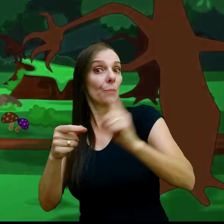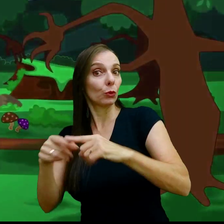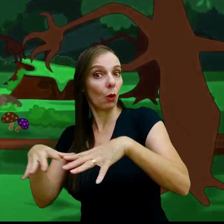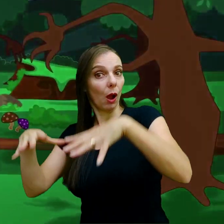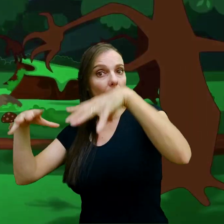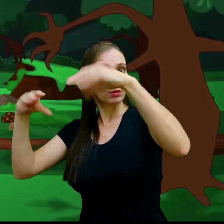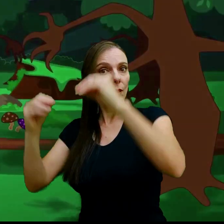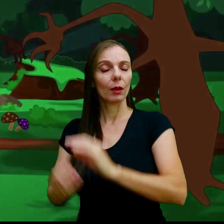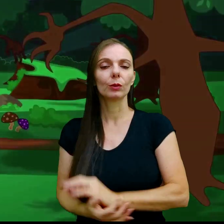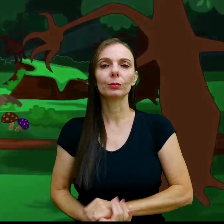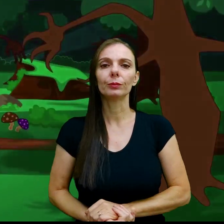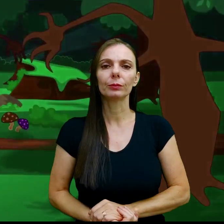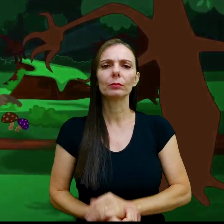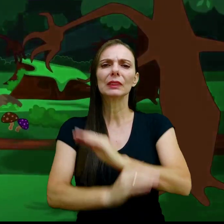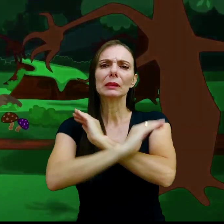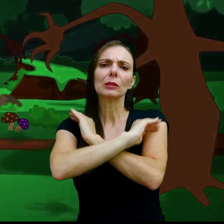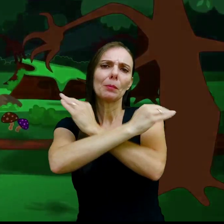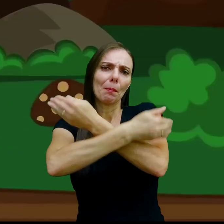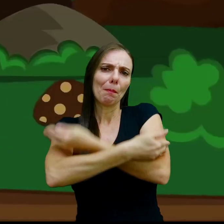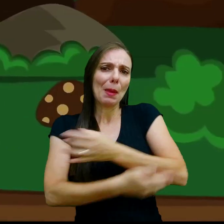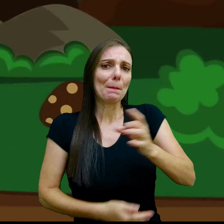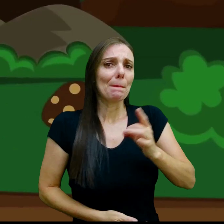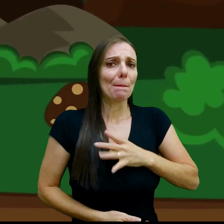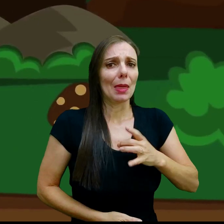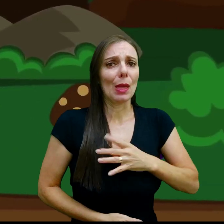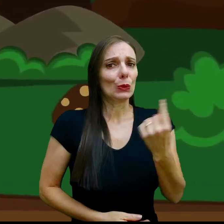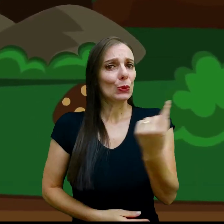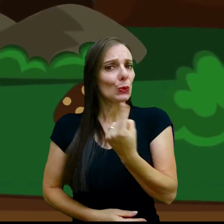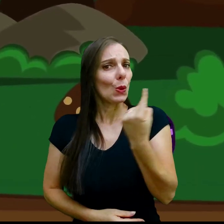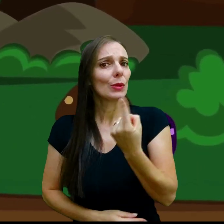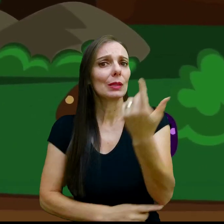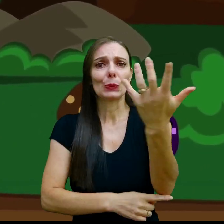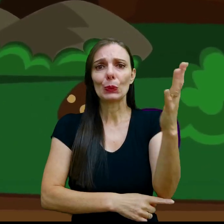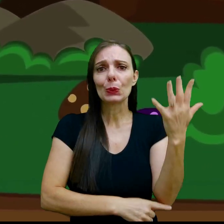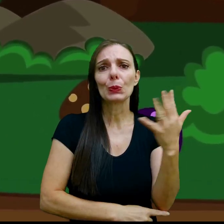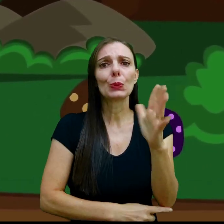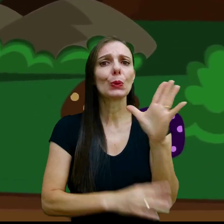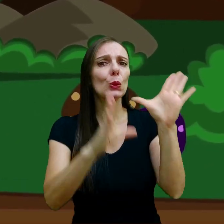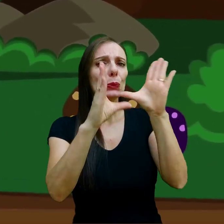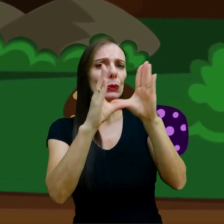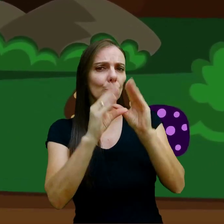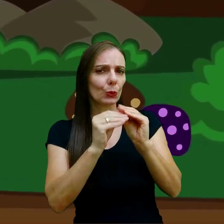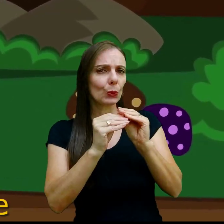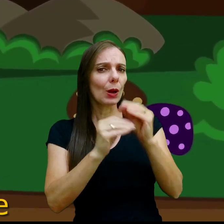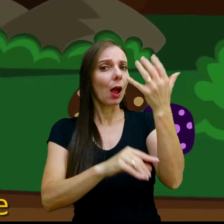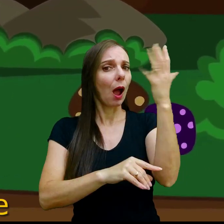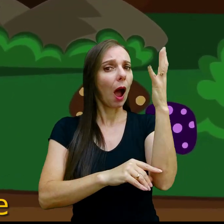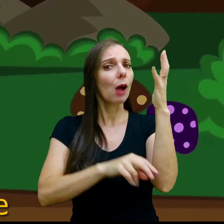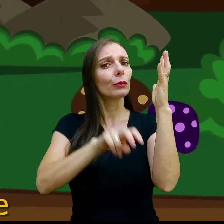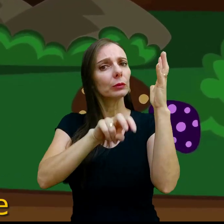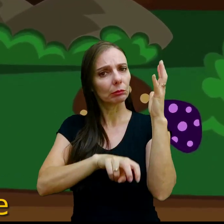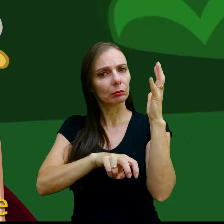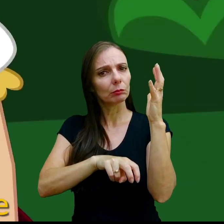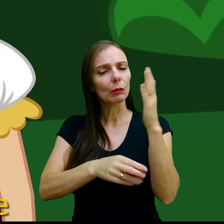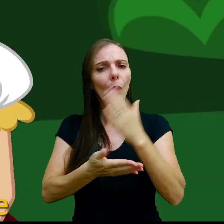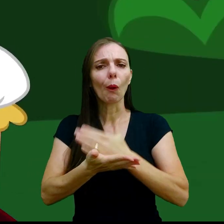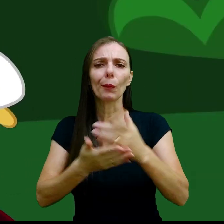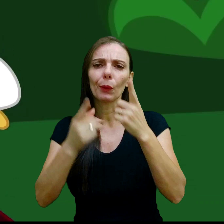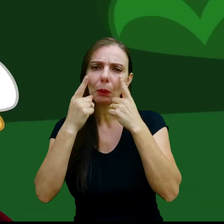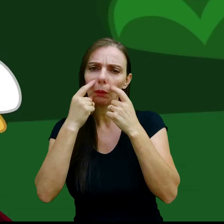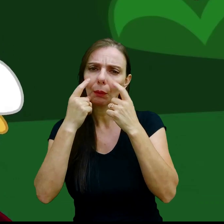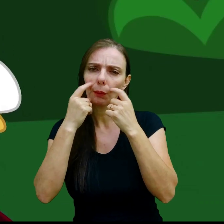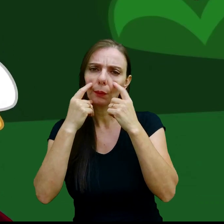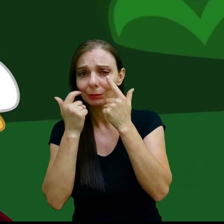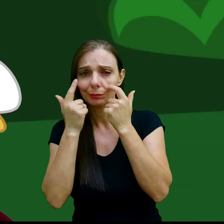para o castelo. Branca de Neve ficou com muito medo por estar sozinha na floresta escura. Ela sentou sobre uma árvore